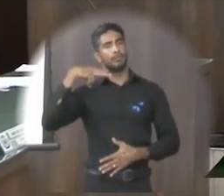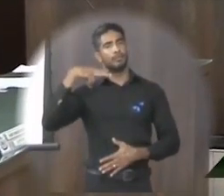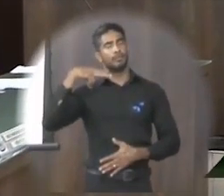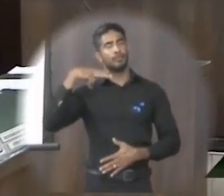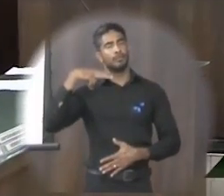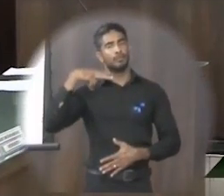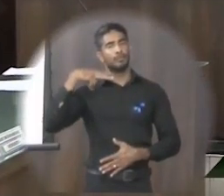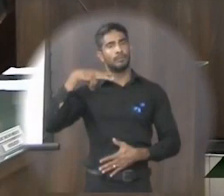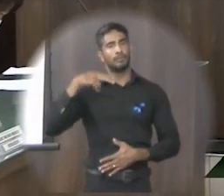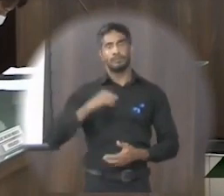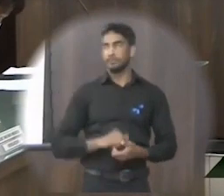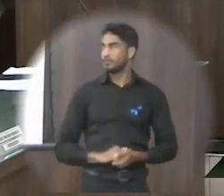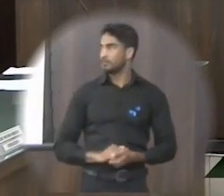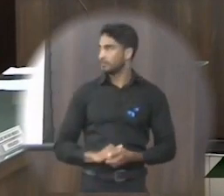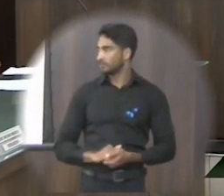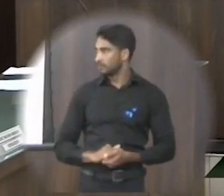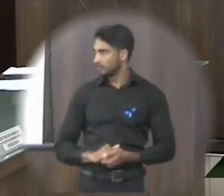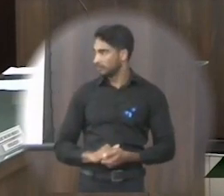É isso.